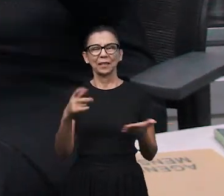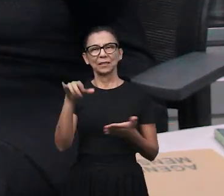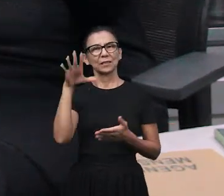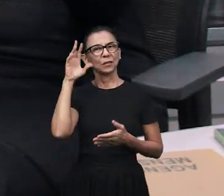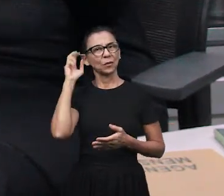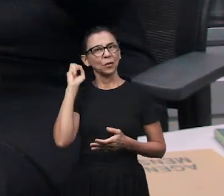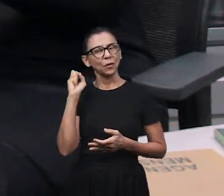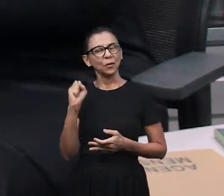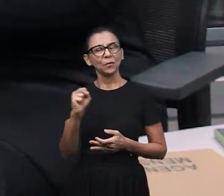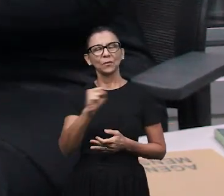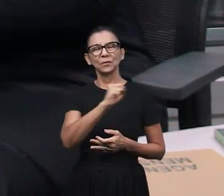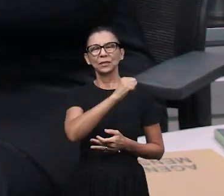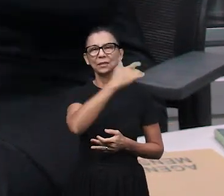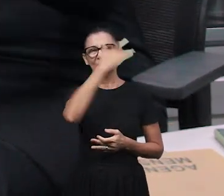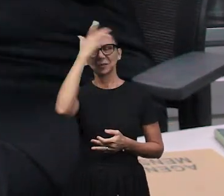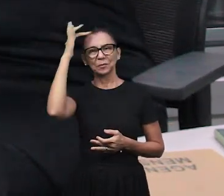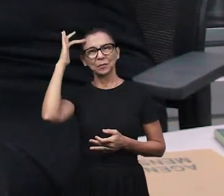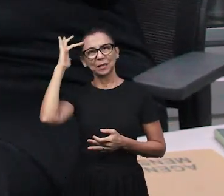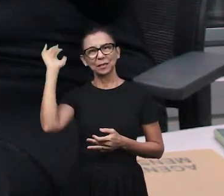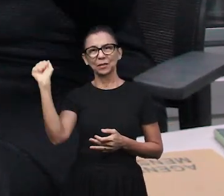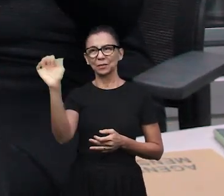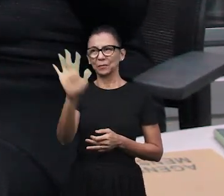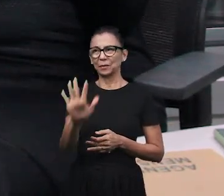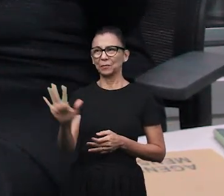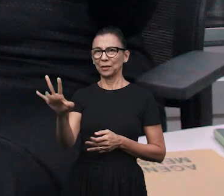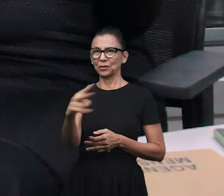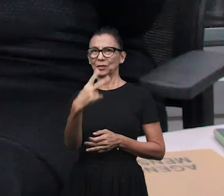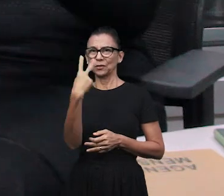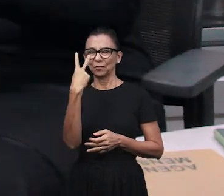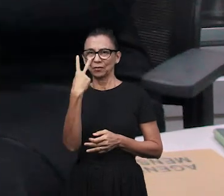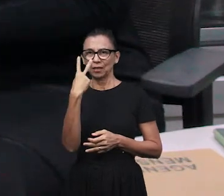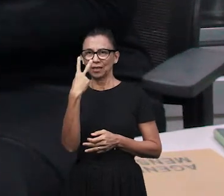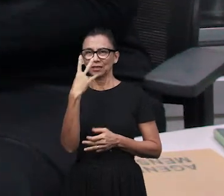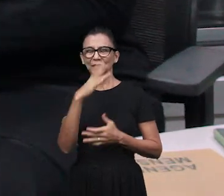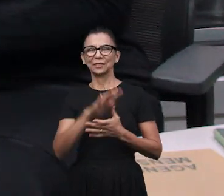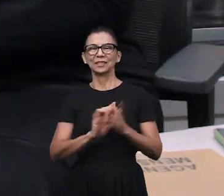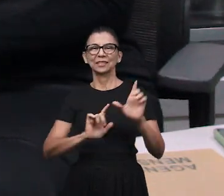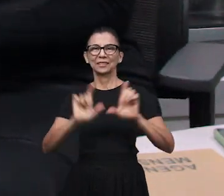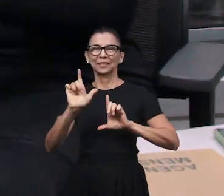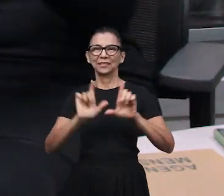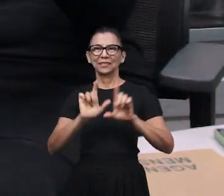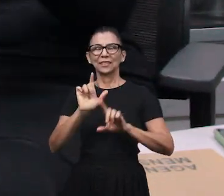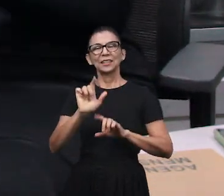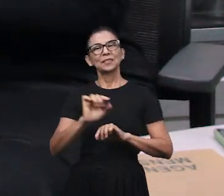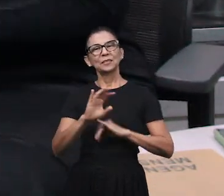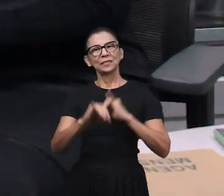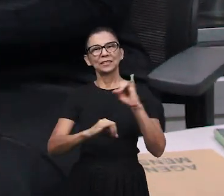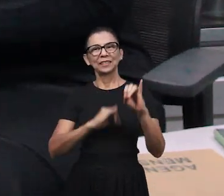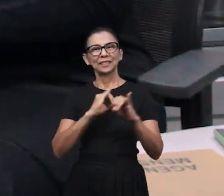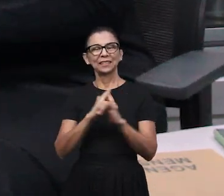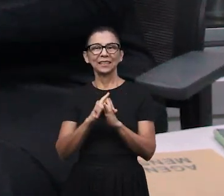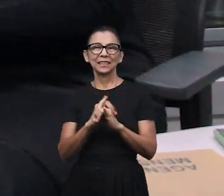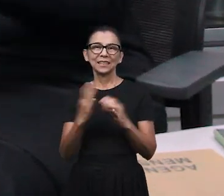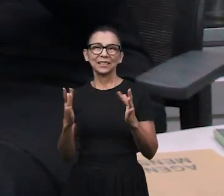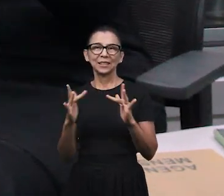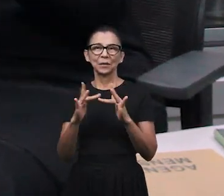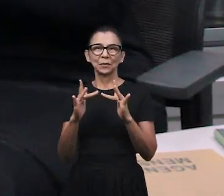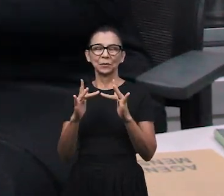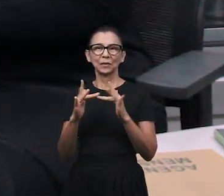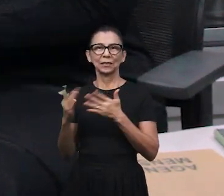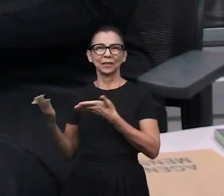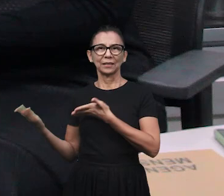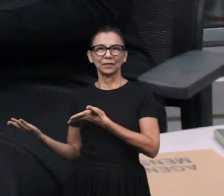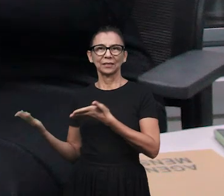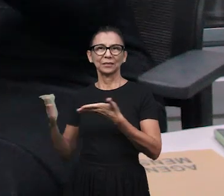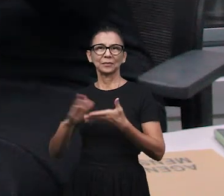do Senhor, ouvintes, a paz do Senhor, os irmãos que também estão vendo por imagem, né, na TV Web. Foi um prazer estar com vocês e é só